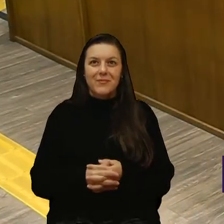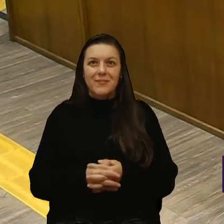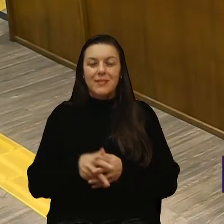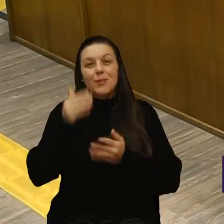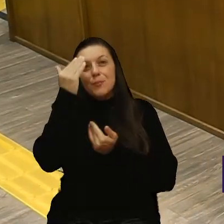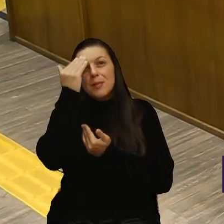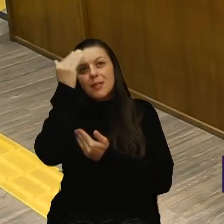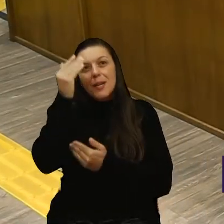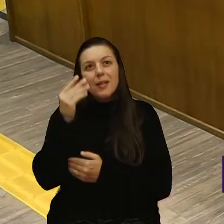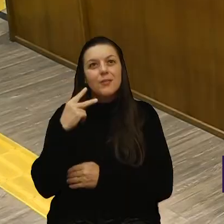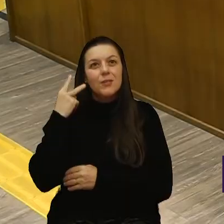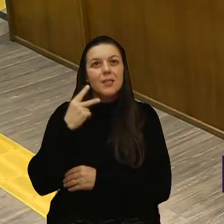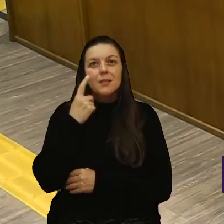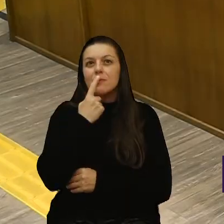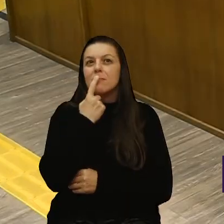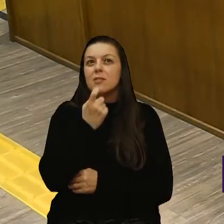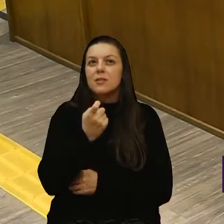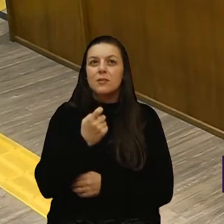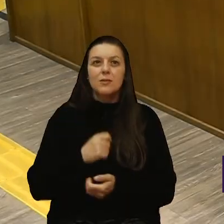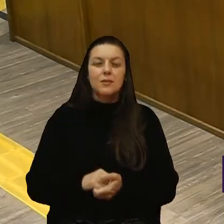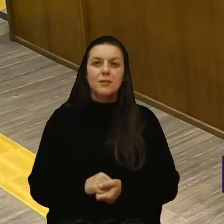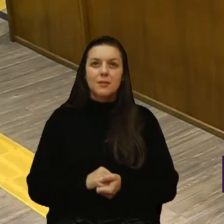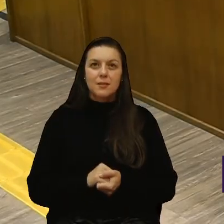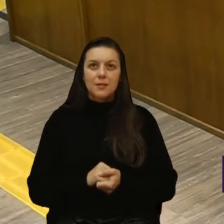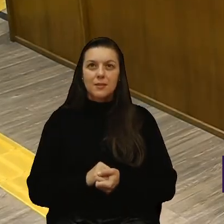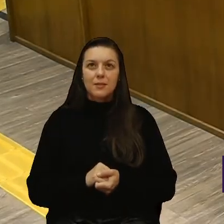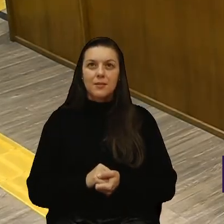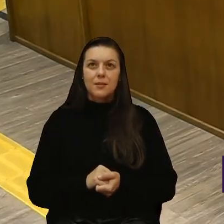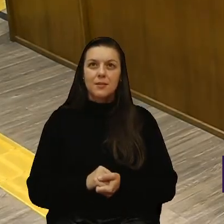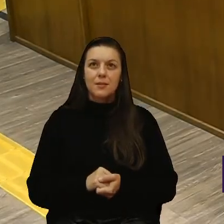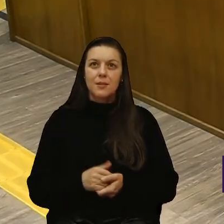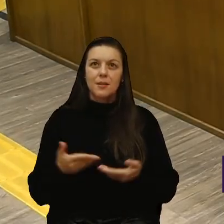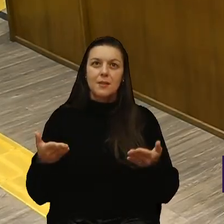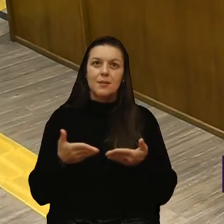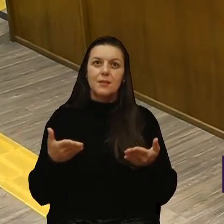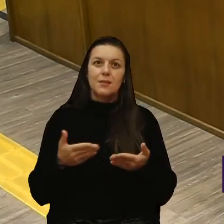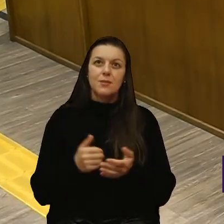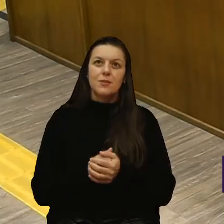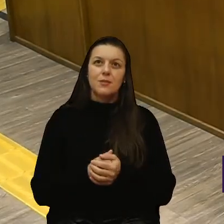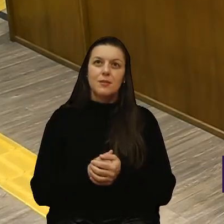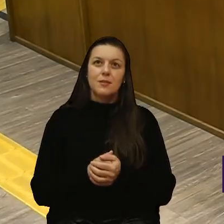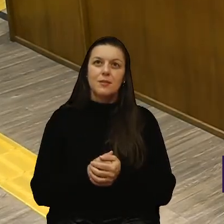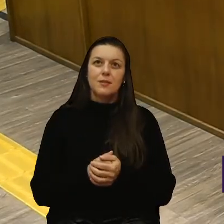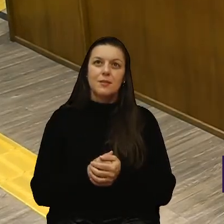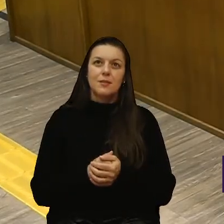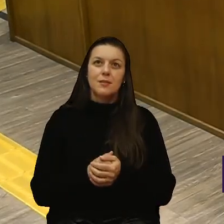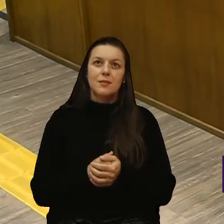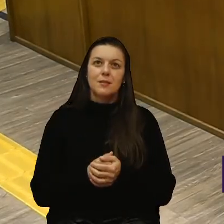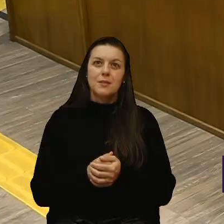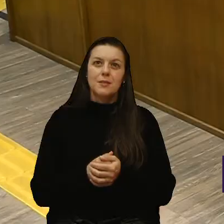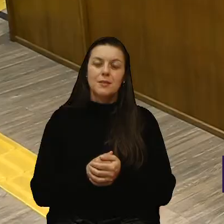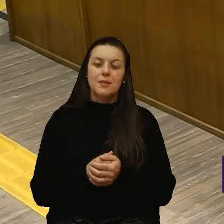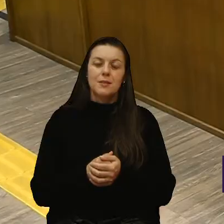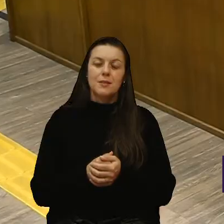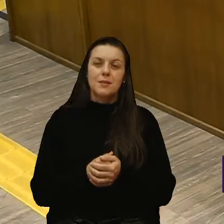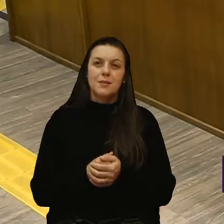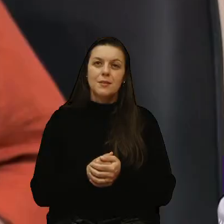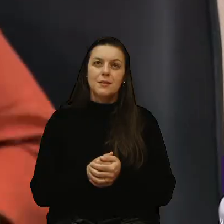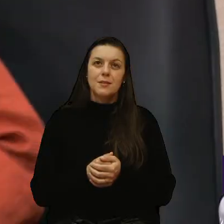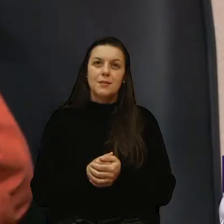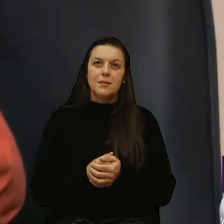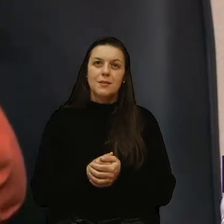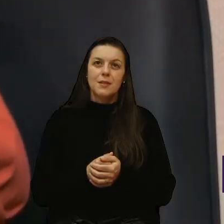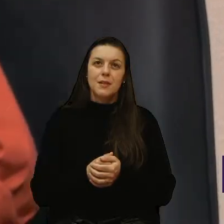Obrigado, vereadora Rose Frigeri. Eu passo para a sua manifestação,